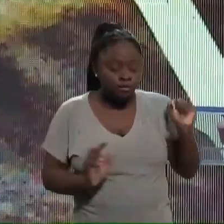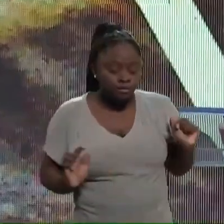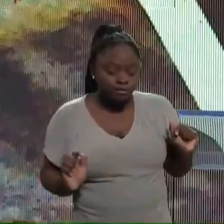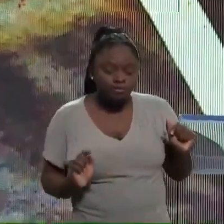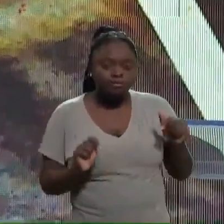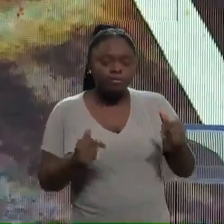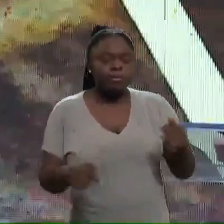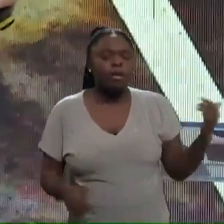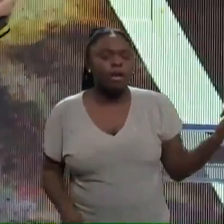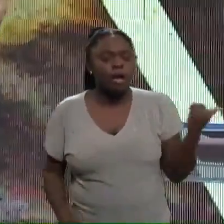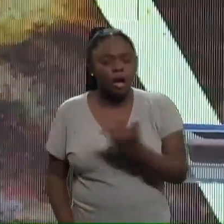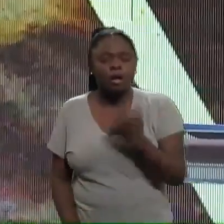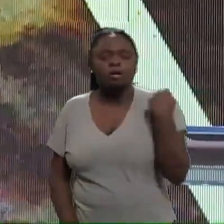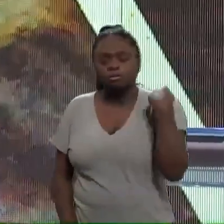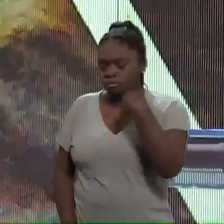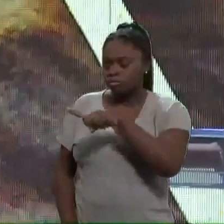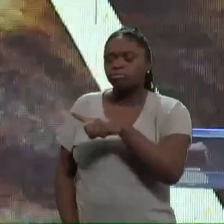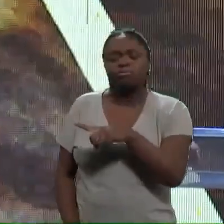Davi está dizendo, eu vou.